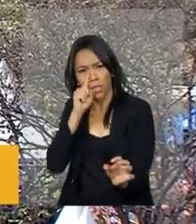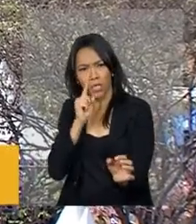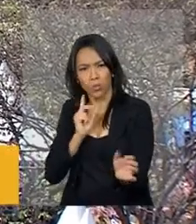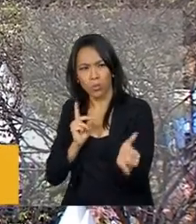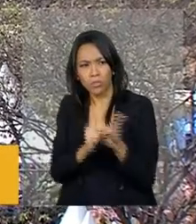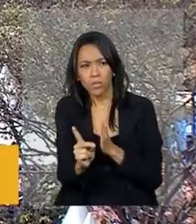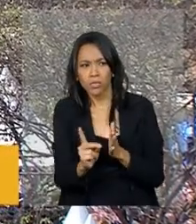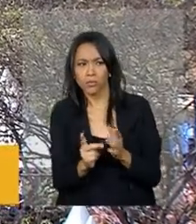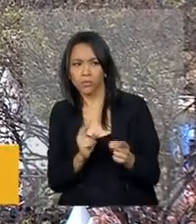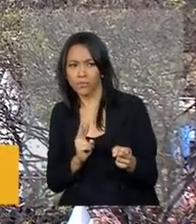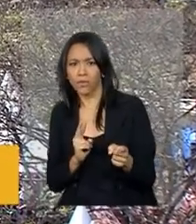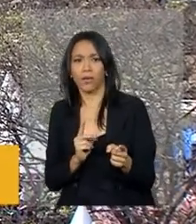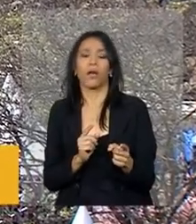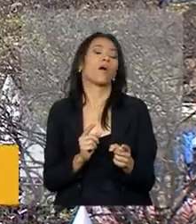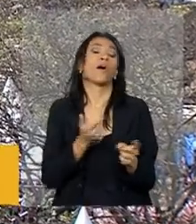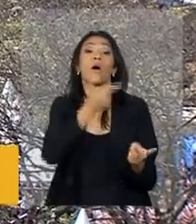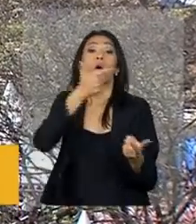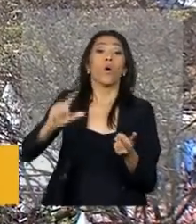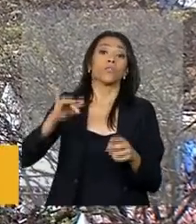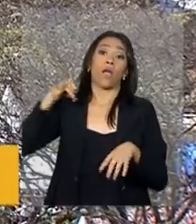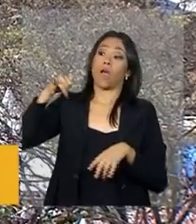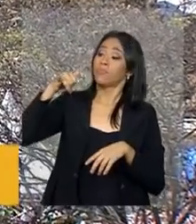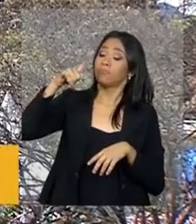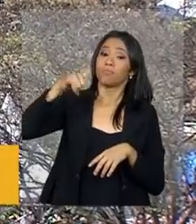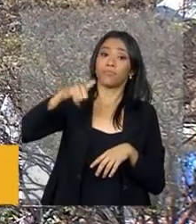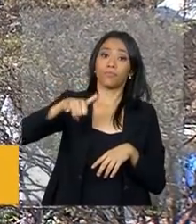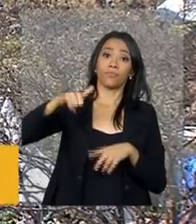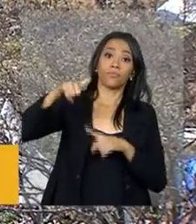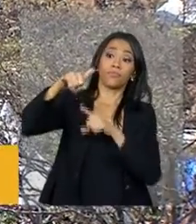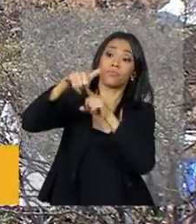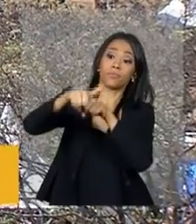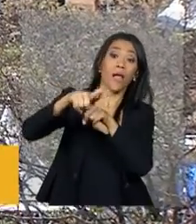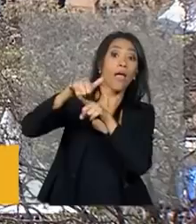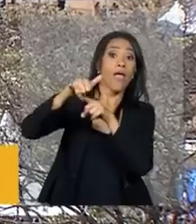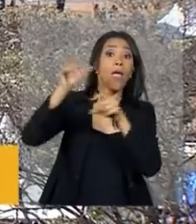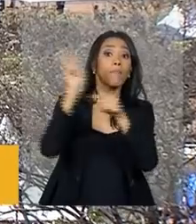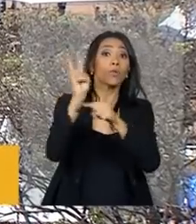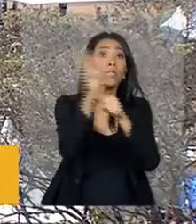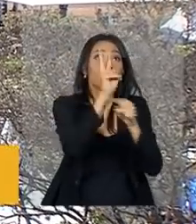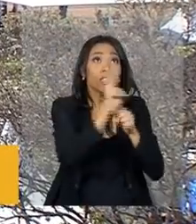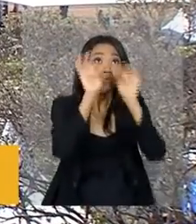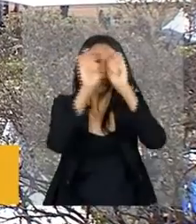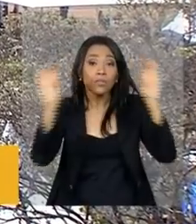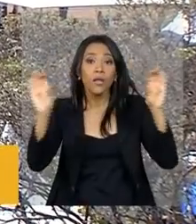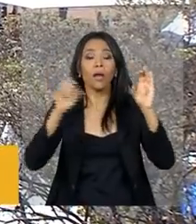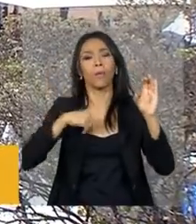A antiaérea é específica para a defesa antiaérea,